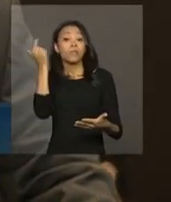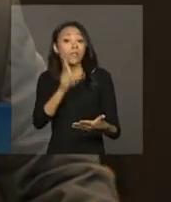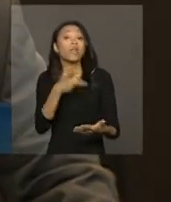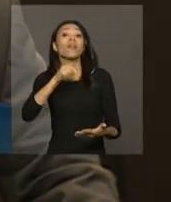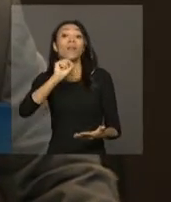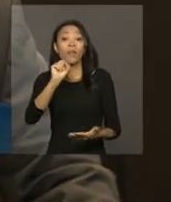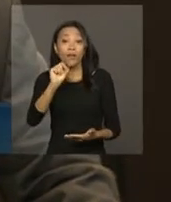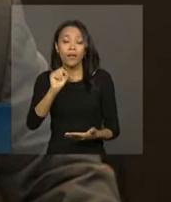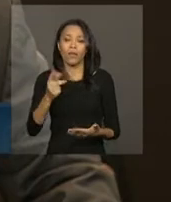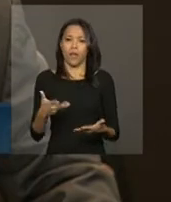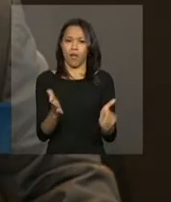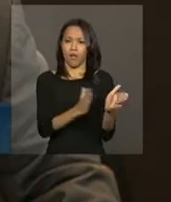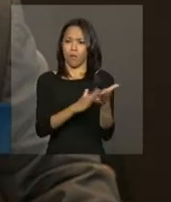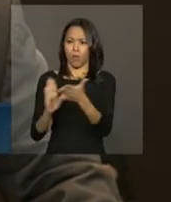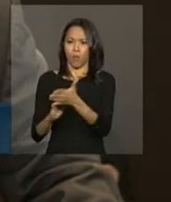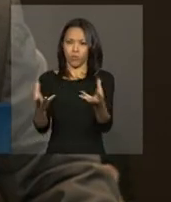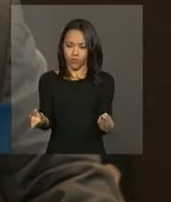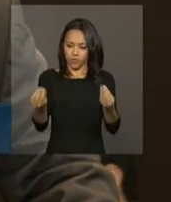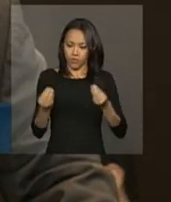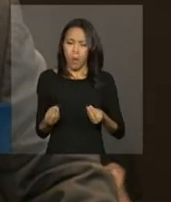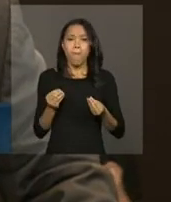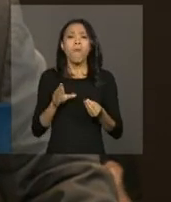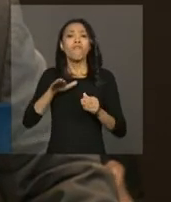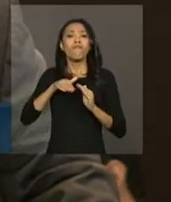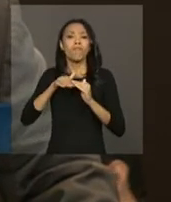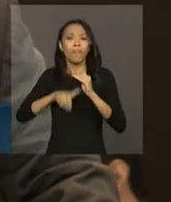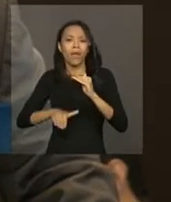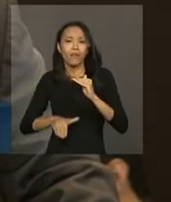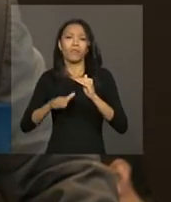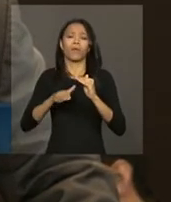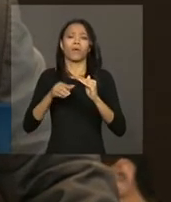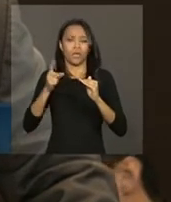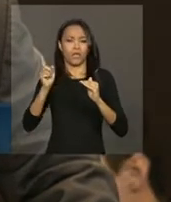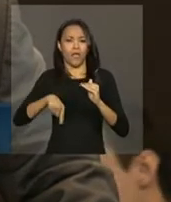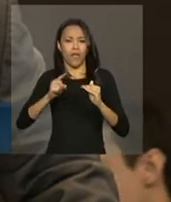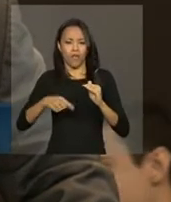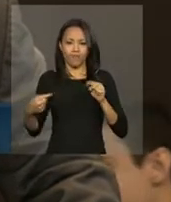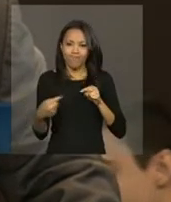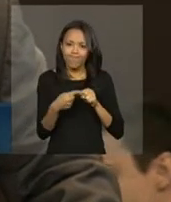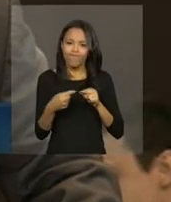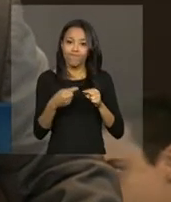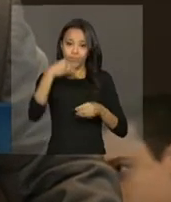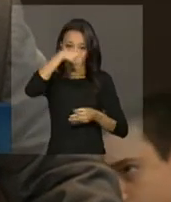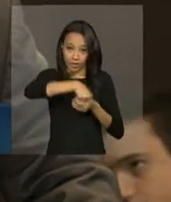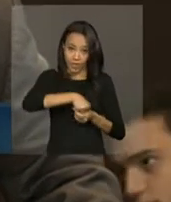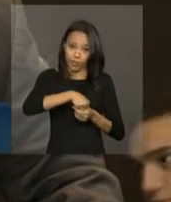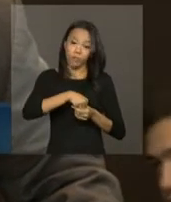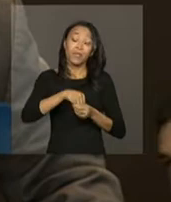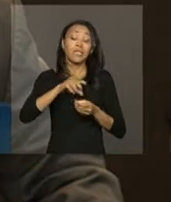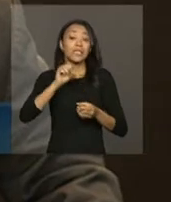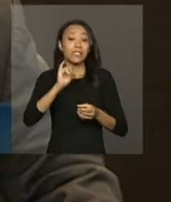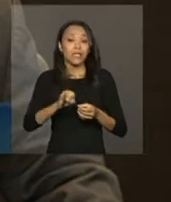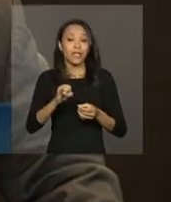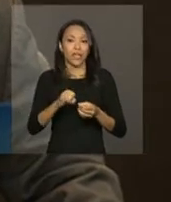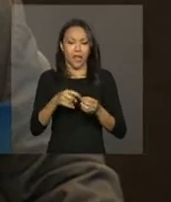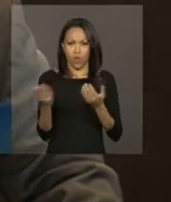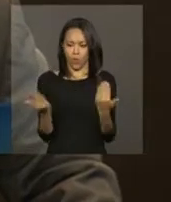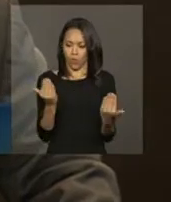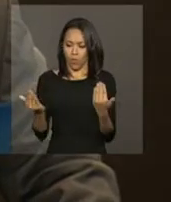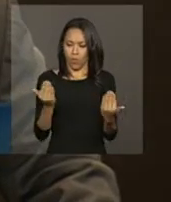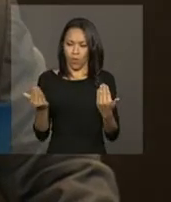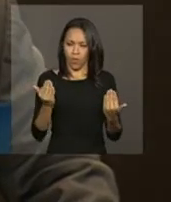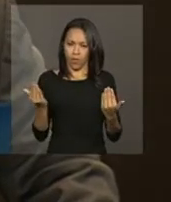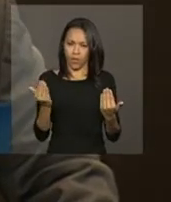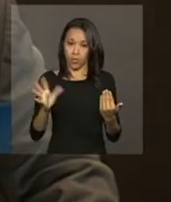a proponente que apresentar o lance de menor valor para a receita anual permitida nos envelopes desde que a diferença entre os dois